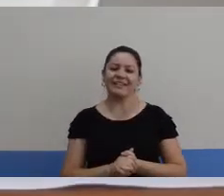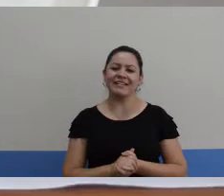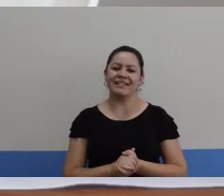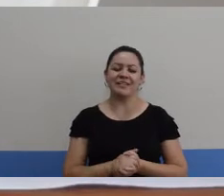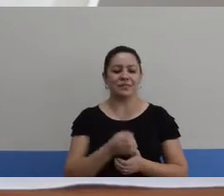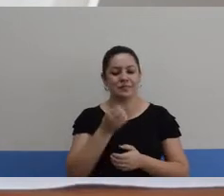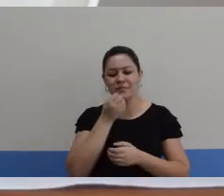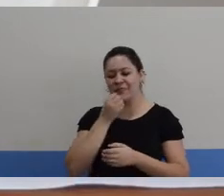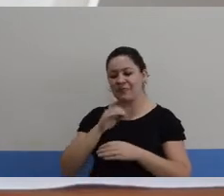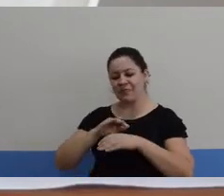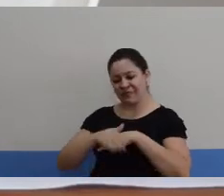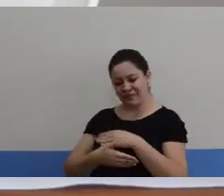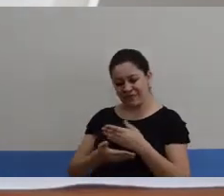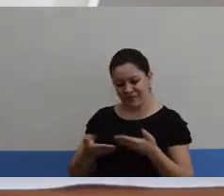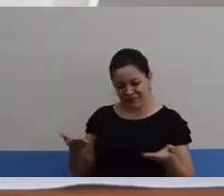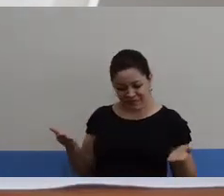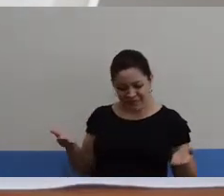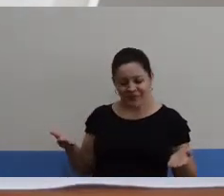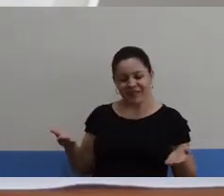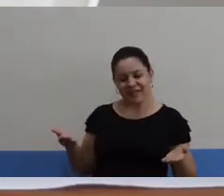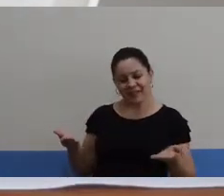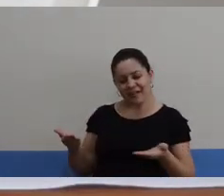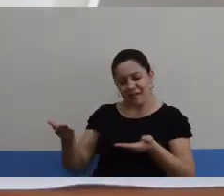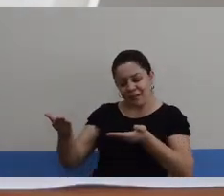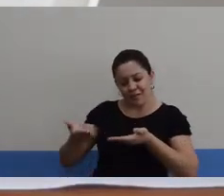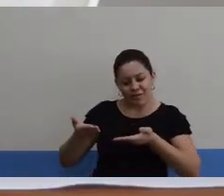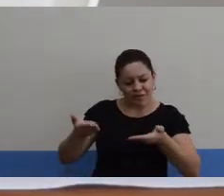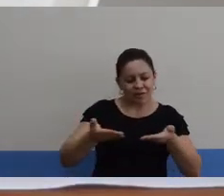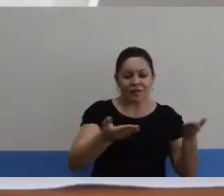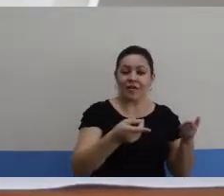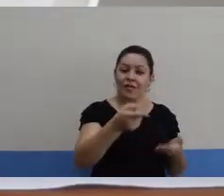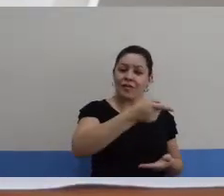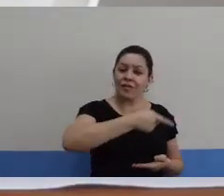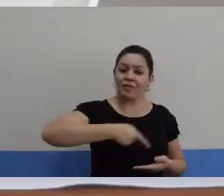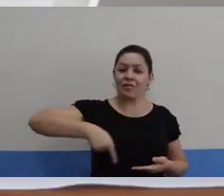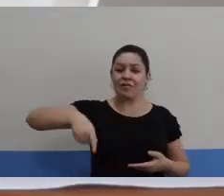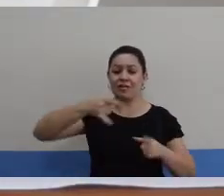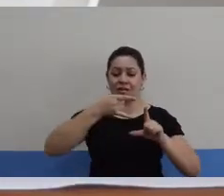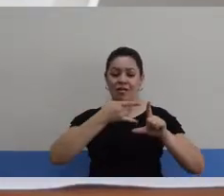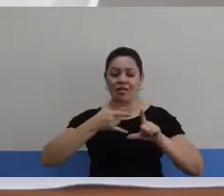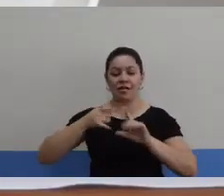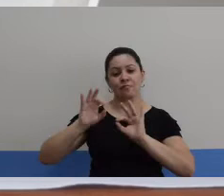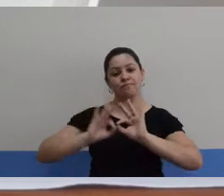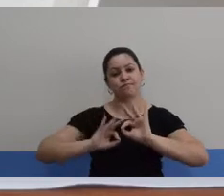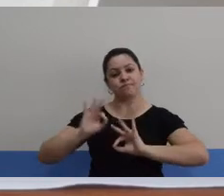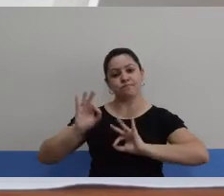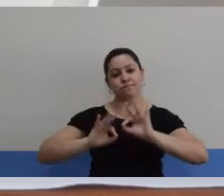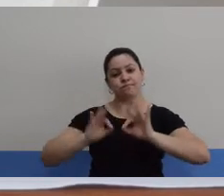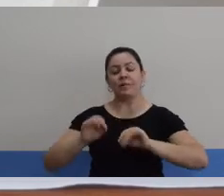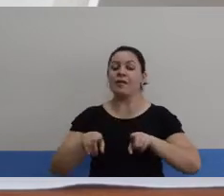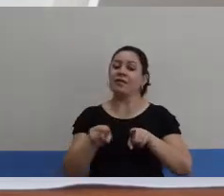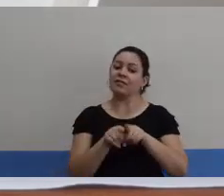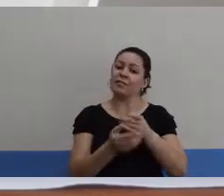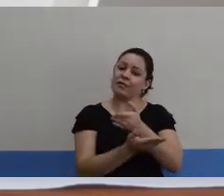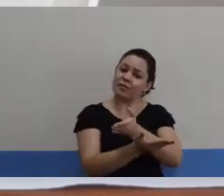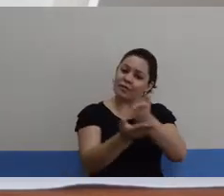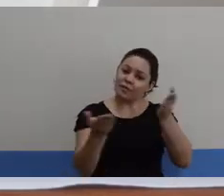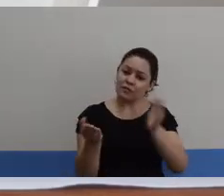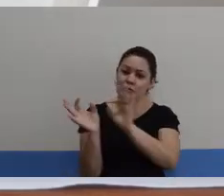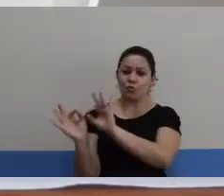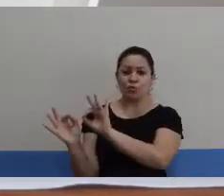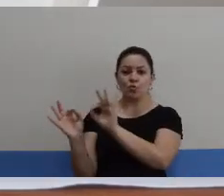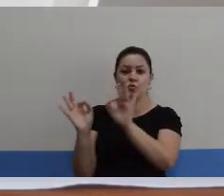Boa noite. Quero acolher vocês que estão à frente desta live, mas também vocês que